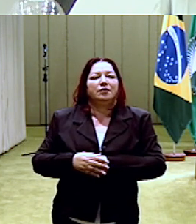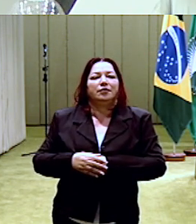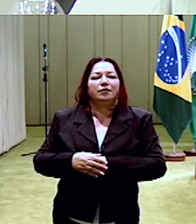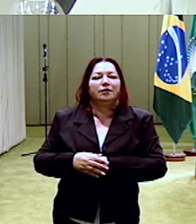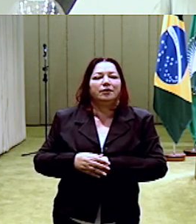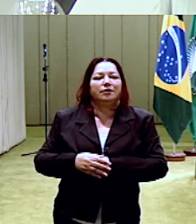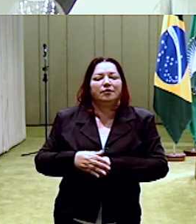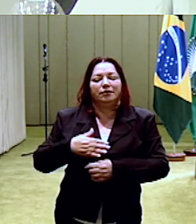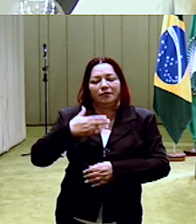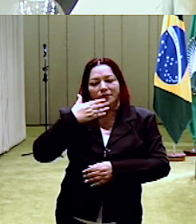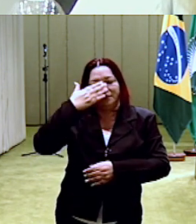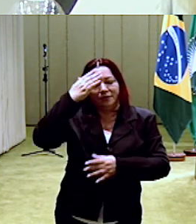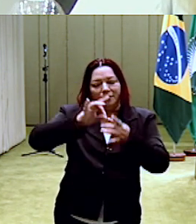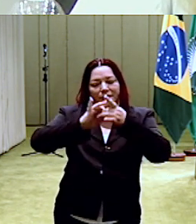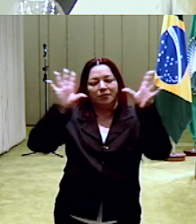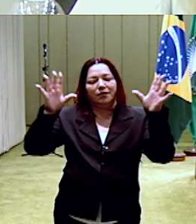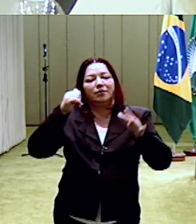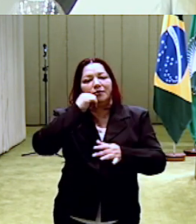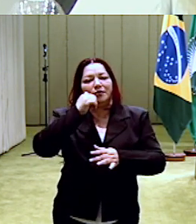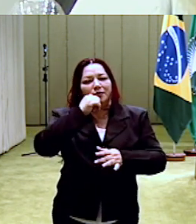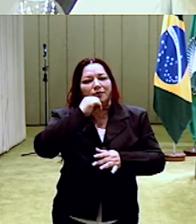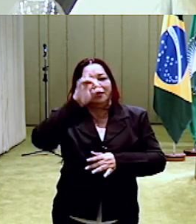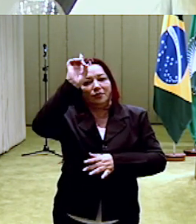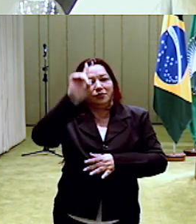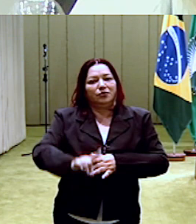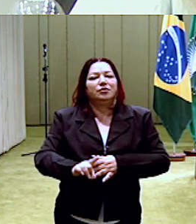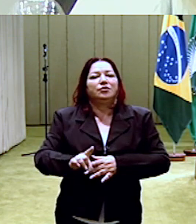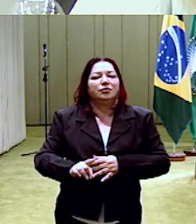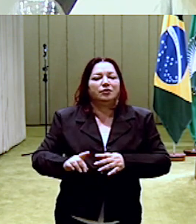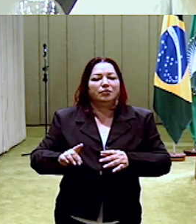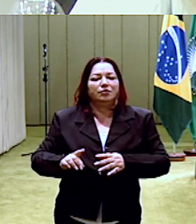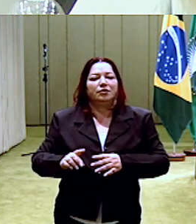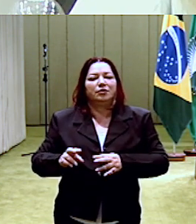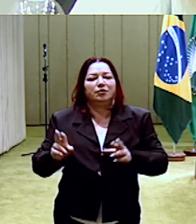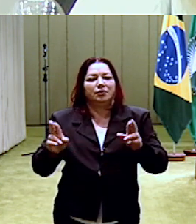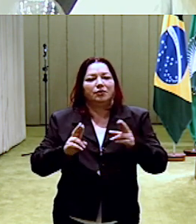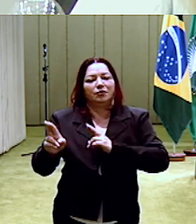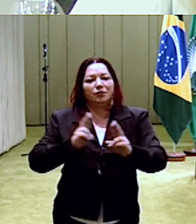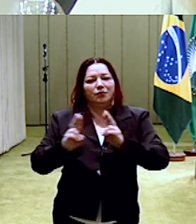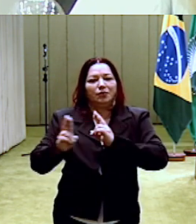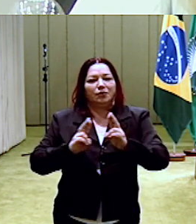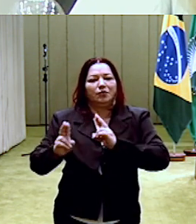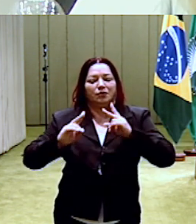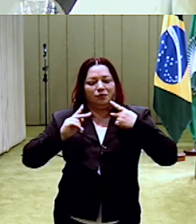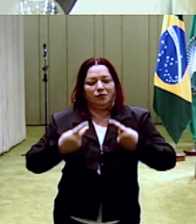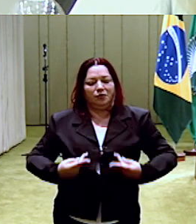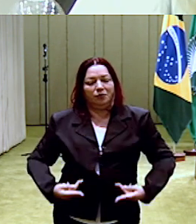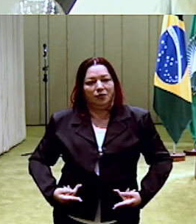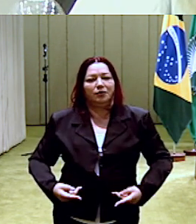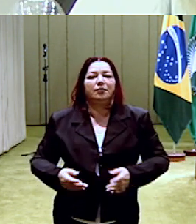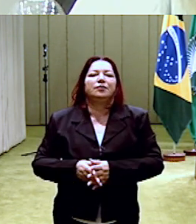não representa o fim da liberdade para as mulheres. Foi diretora de recursos humanos e de administração no Tanzania National Business